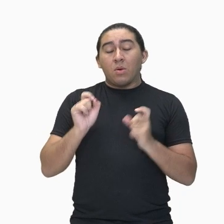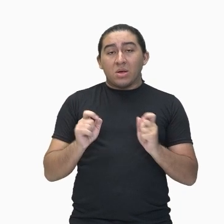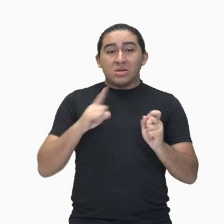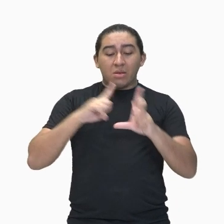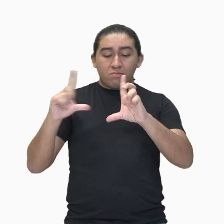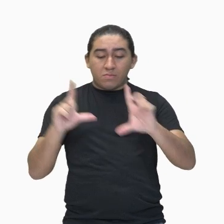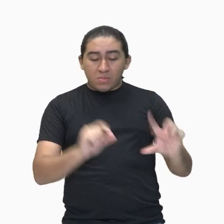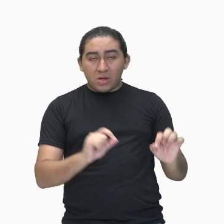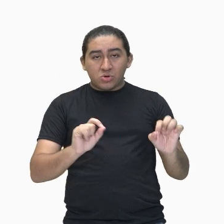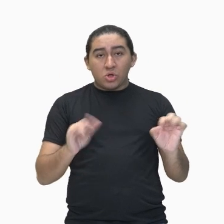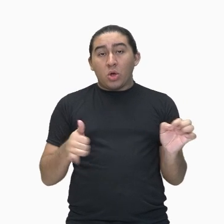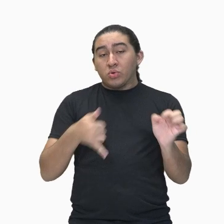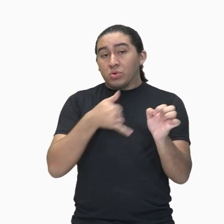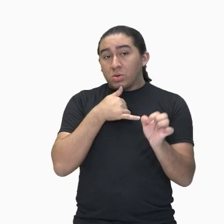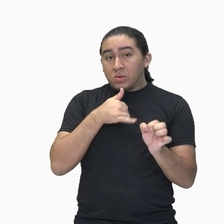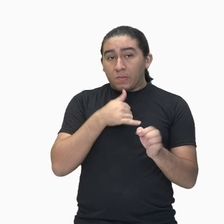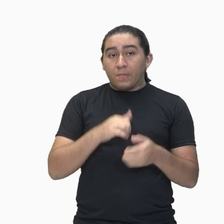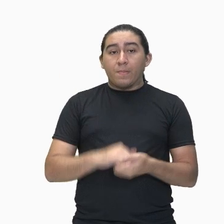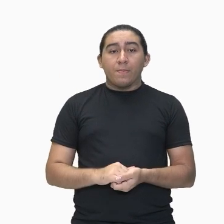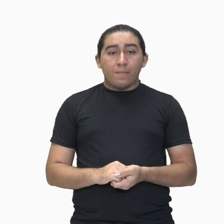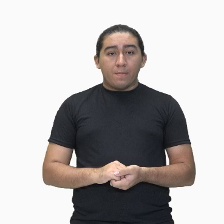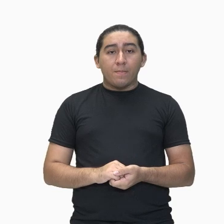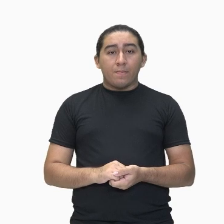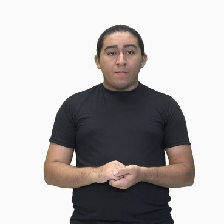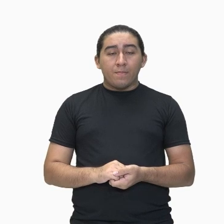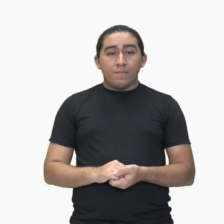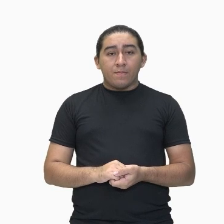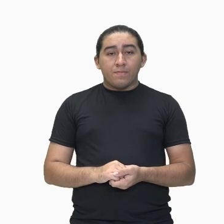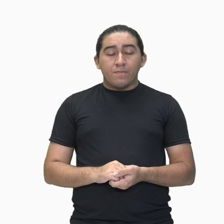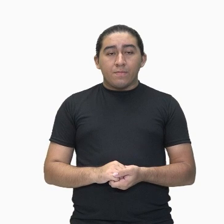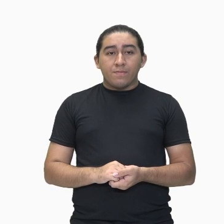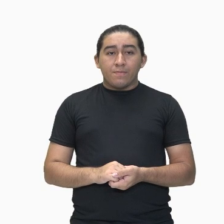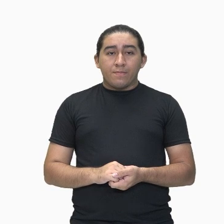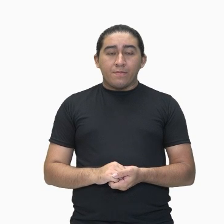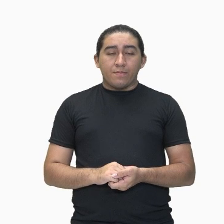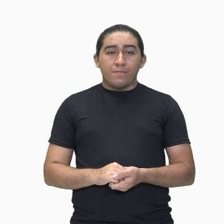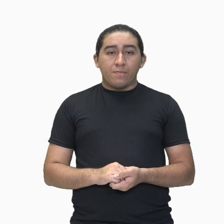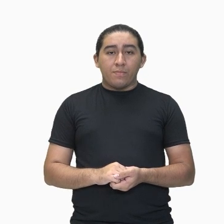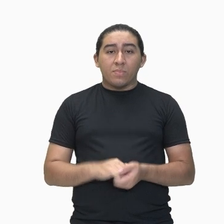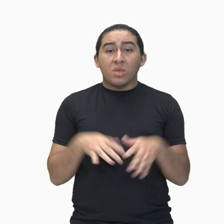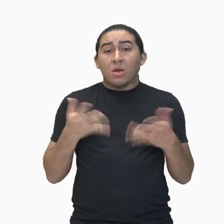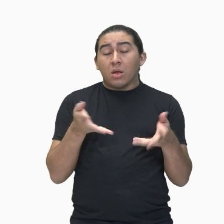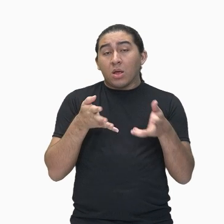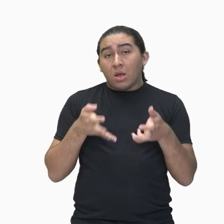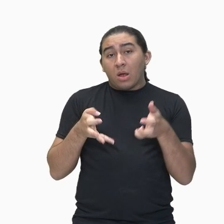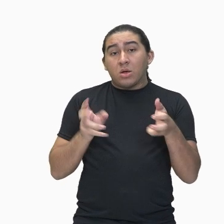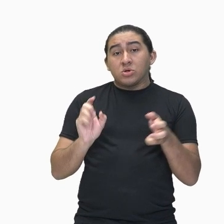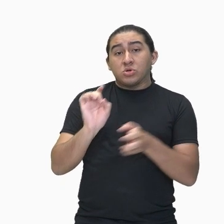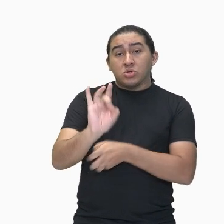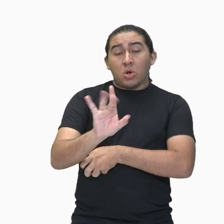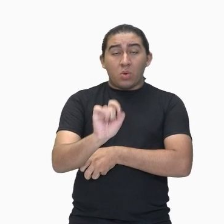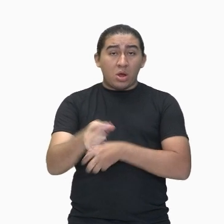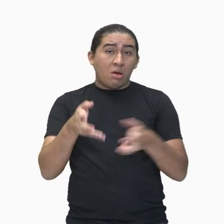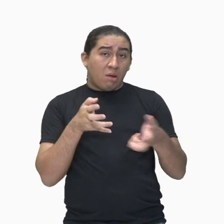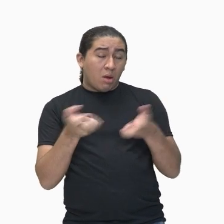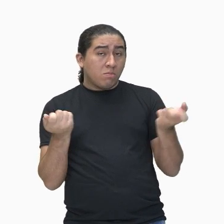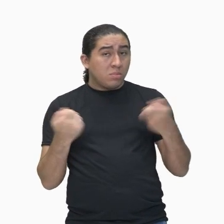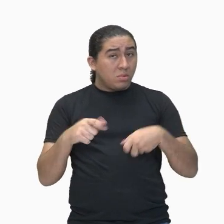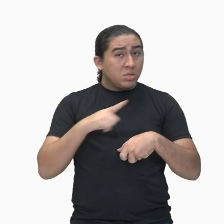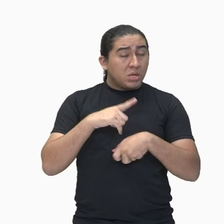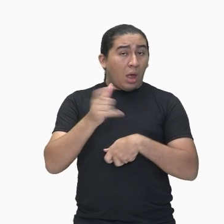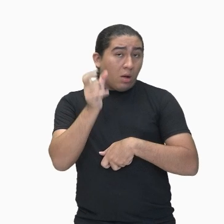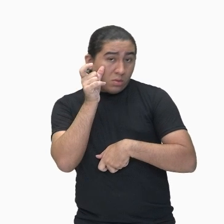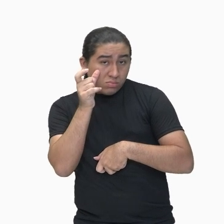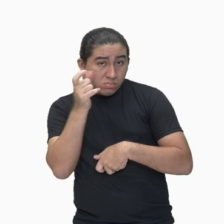o ludíbrio que o tormento. Quem quer só de querer faça